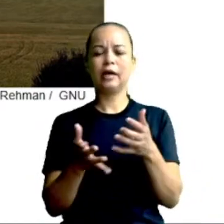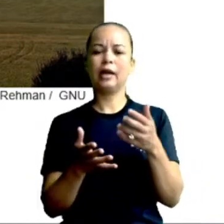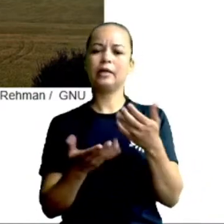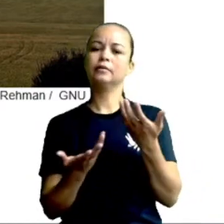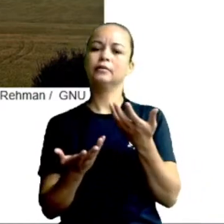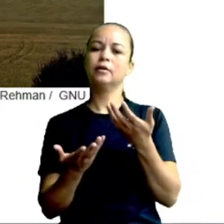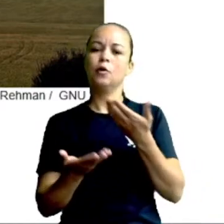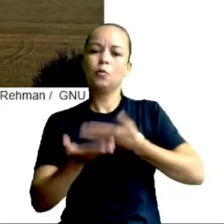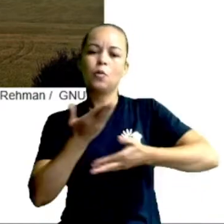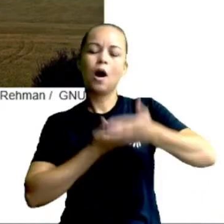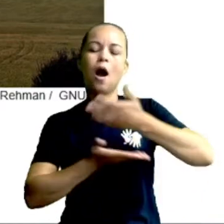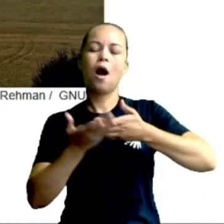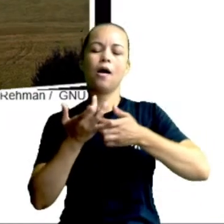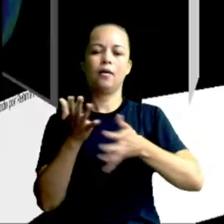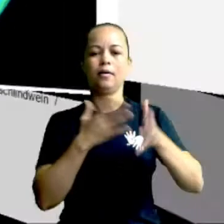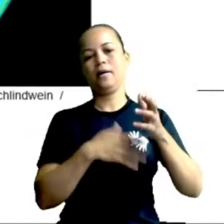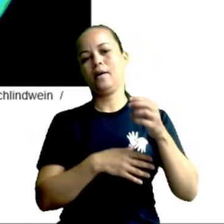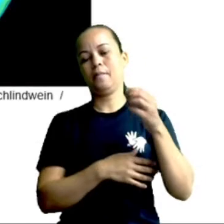poluição do ar.